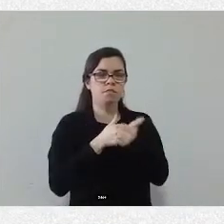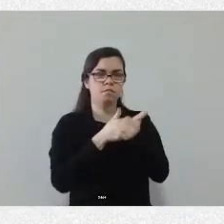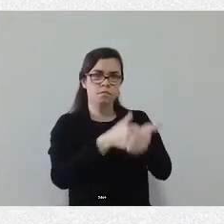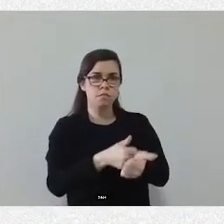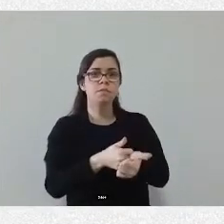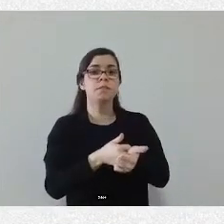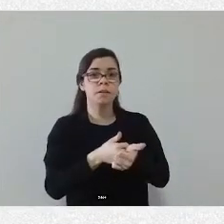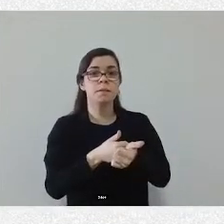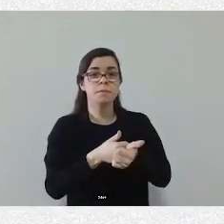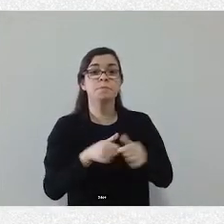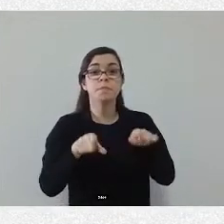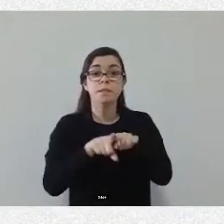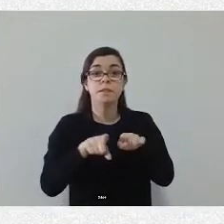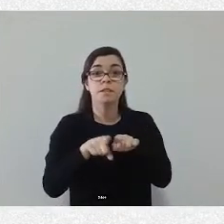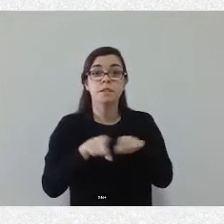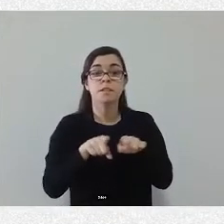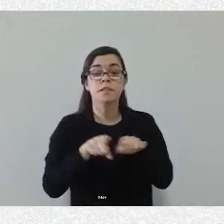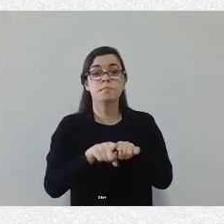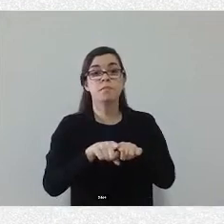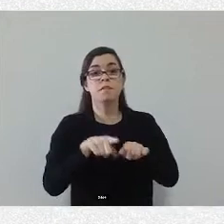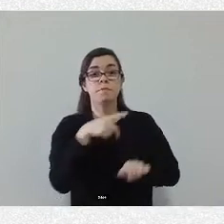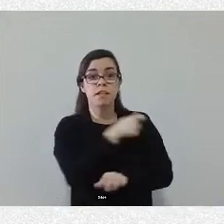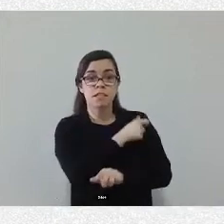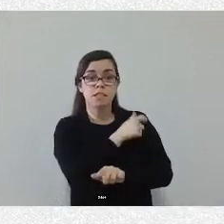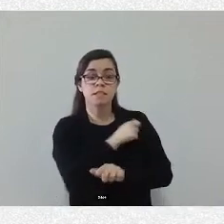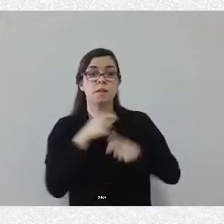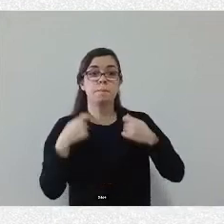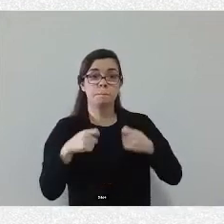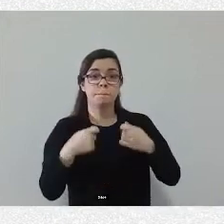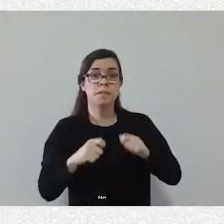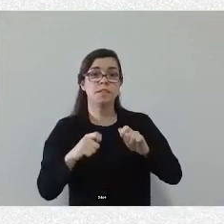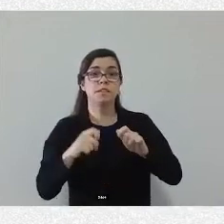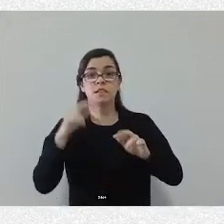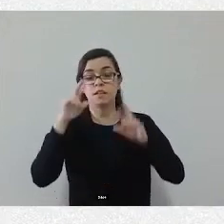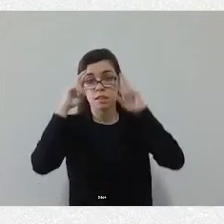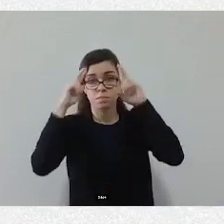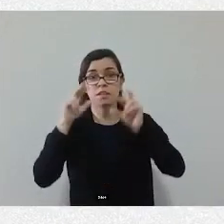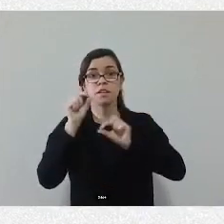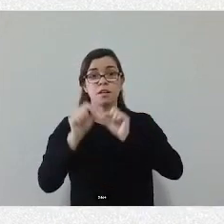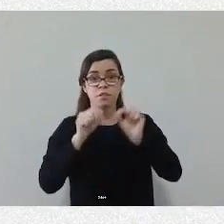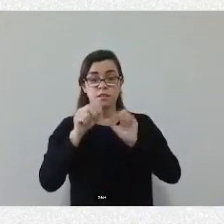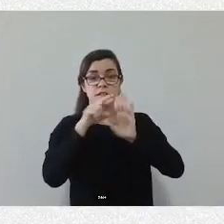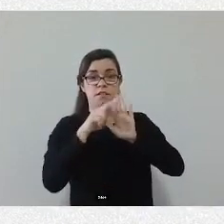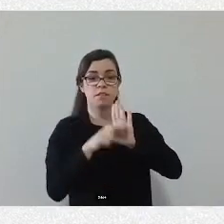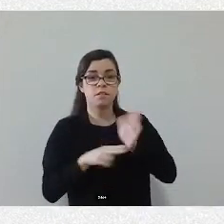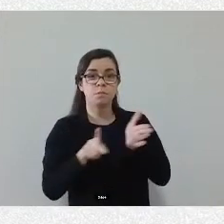ele segue, a vacinação vai seguir os preceitos do Ministério da Saúde. Obrigada.